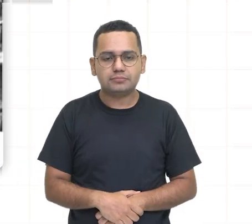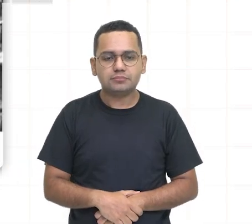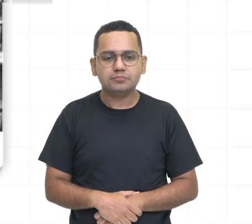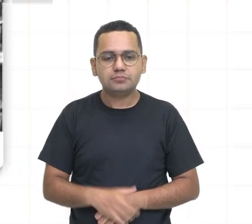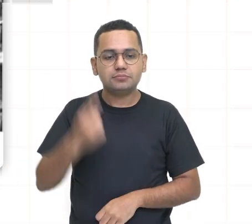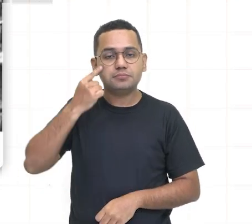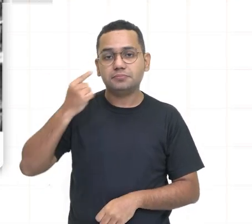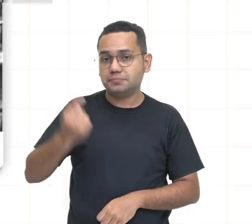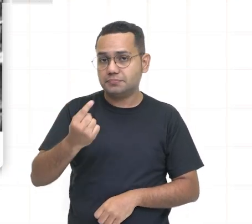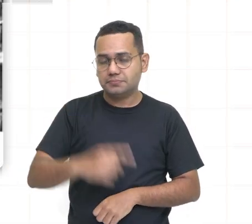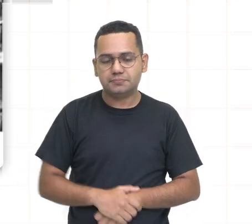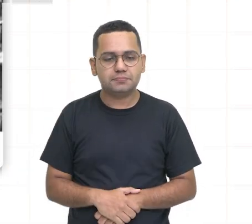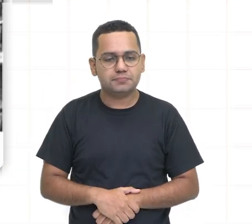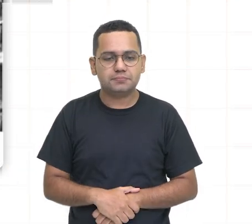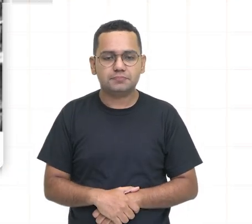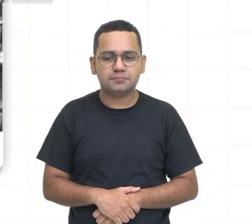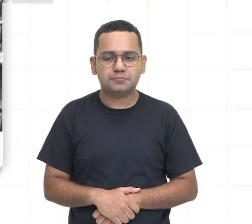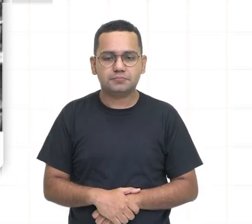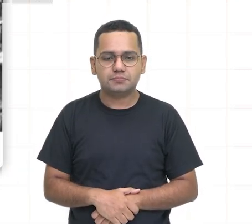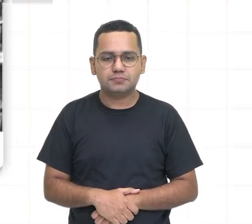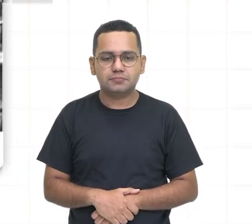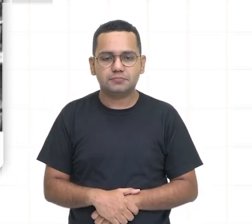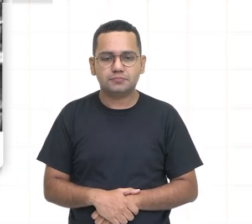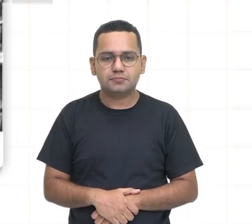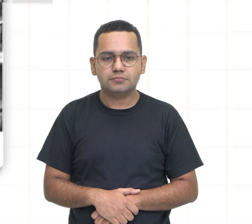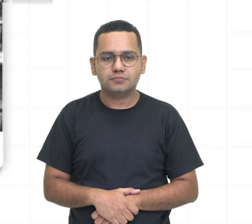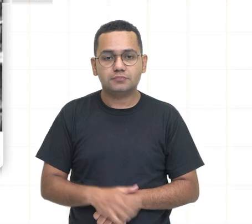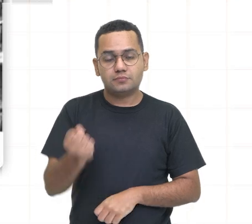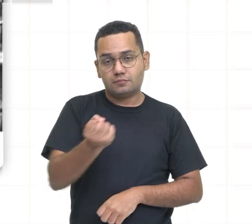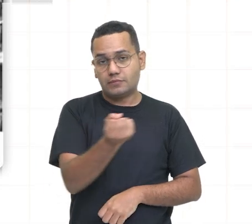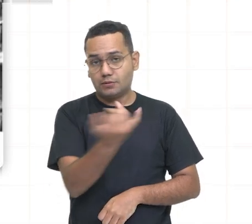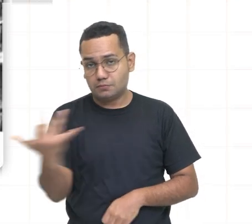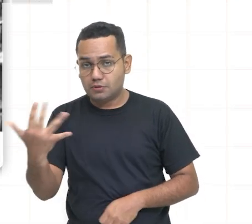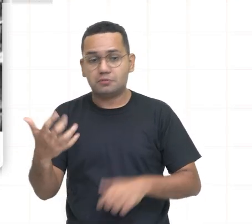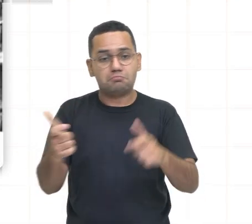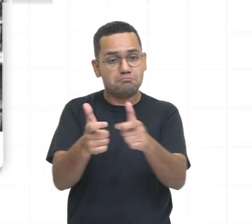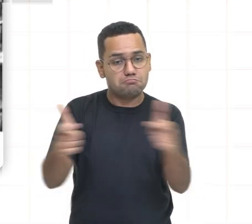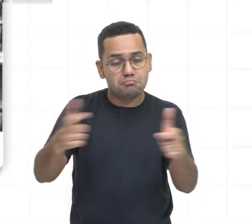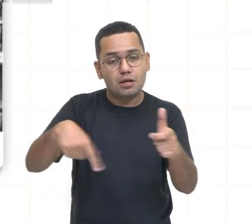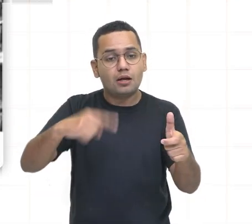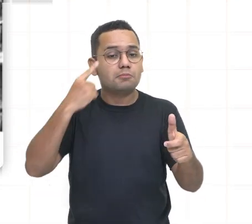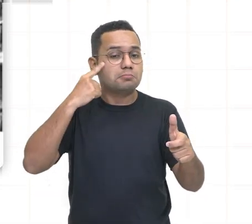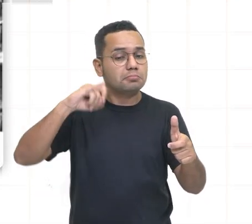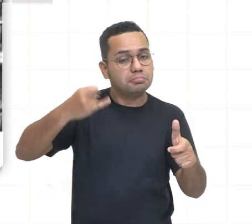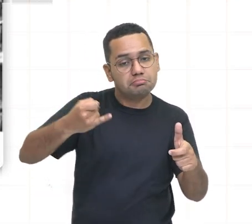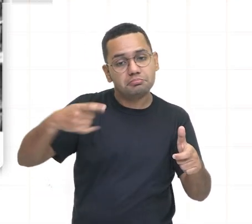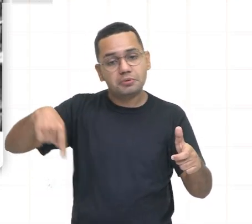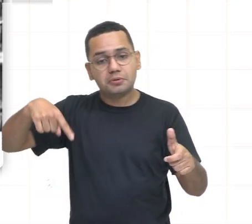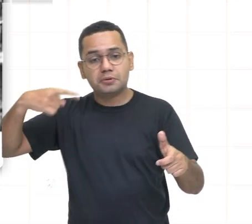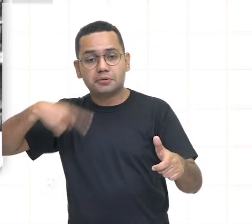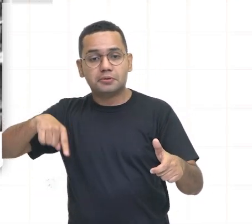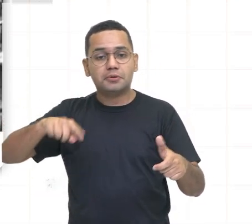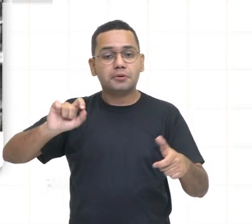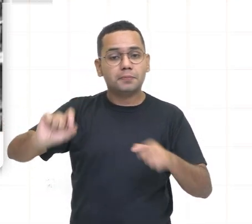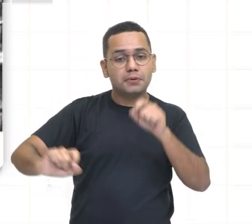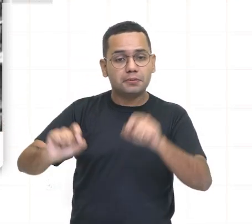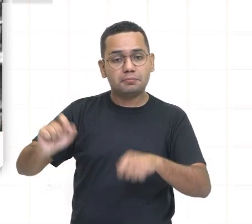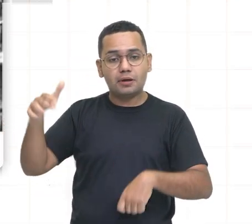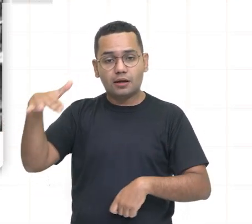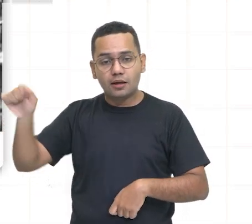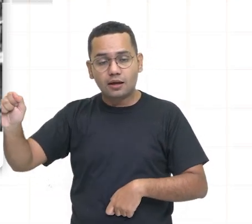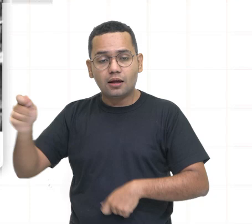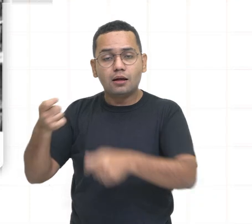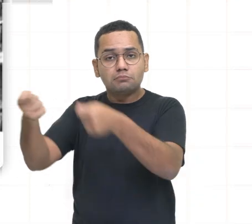A gente tem também a expansão militarista do Japão na China e em outras partes da Ásia, movido pelo desejo de domínio